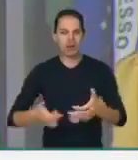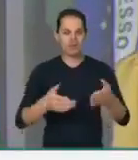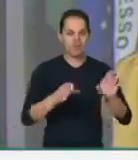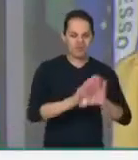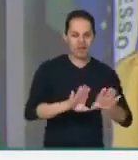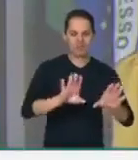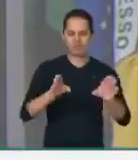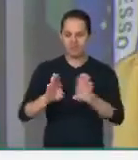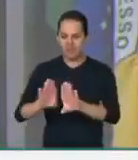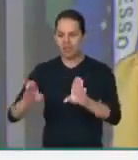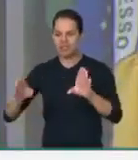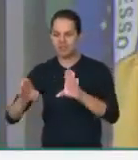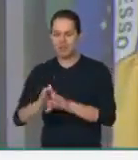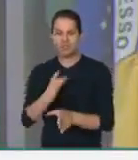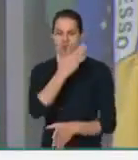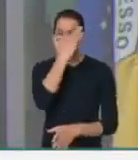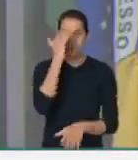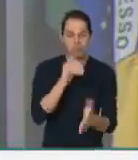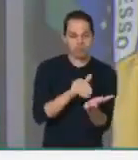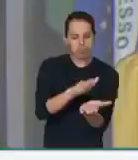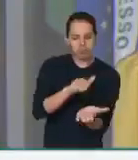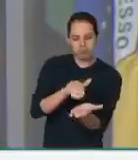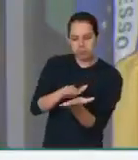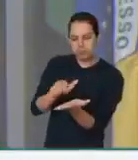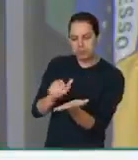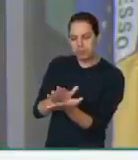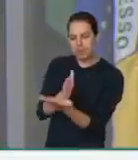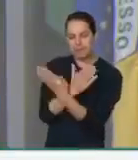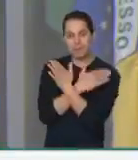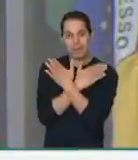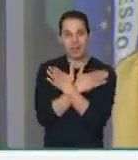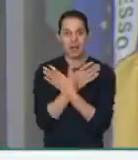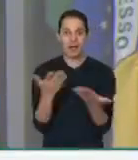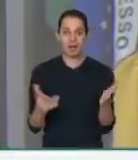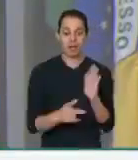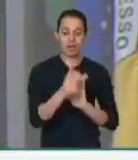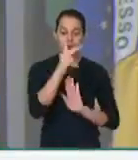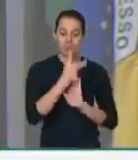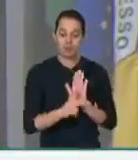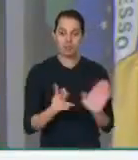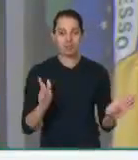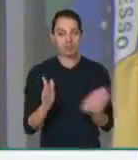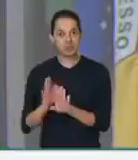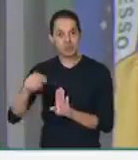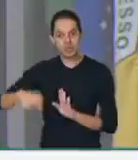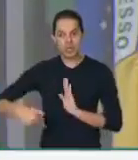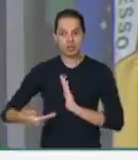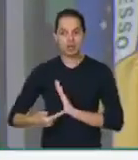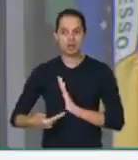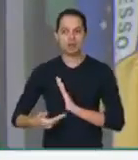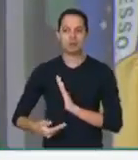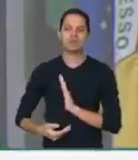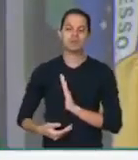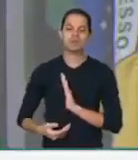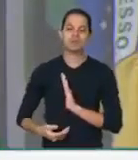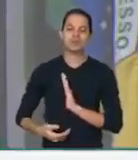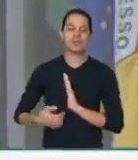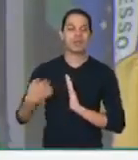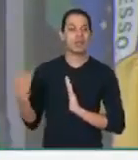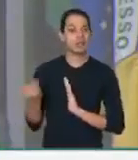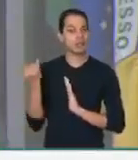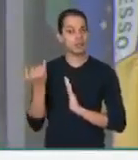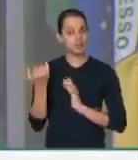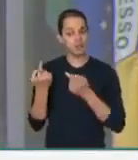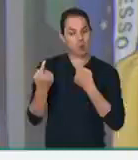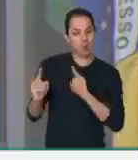pessoas mas agora vem um projeto para sua casa que é Fatal contra nossa